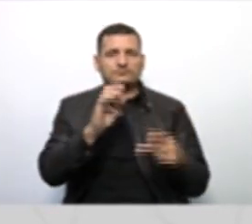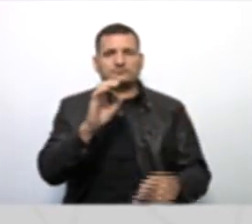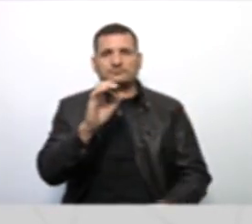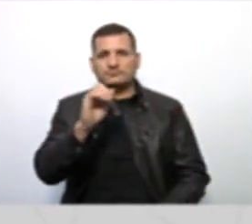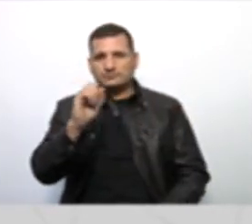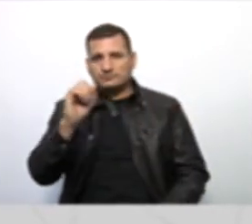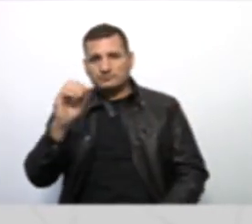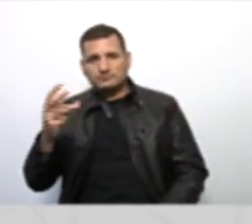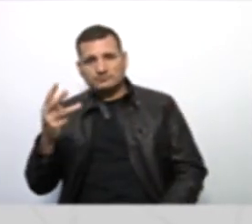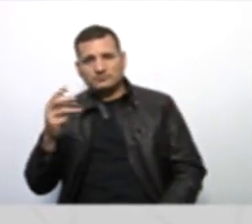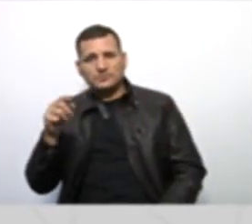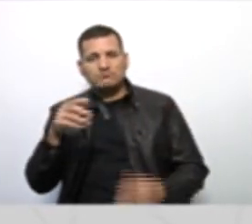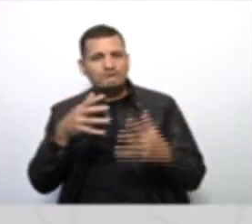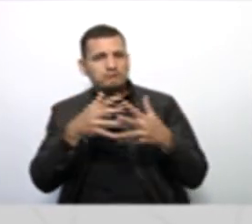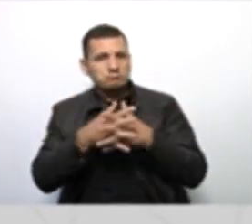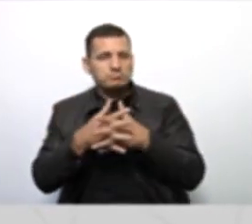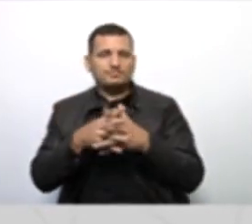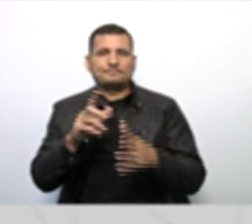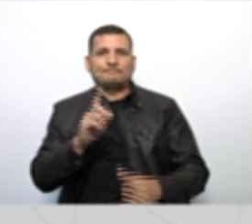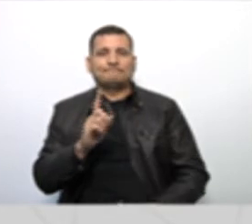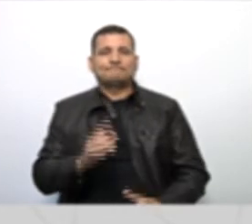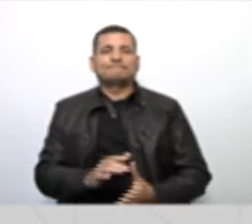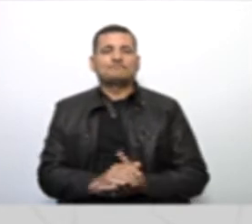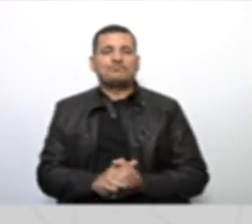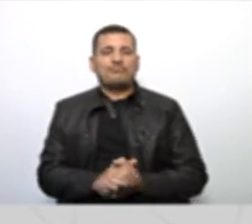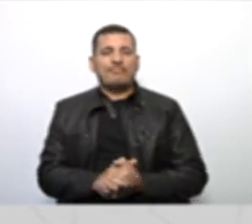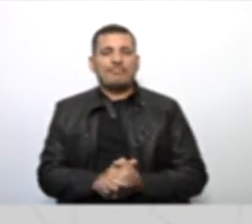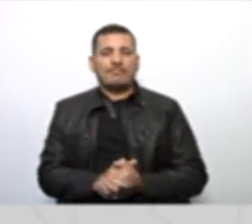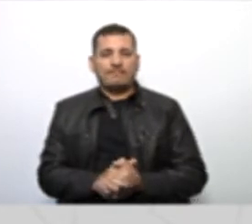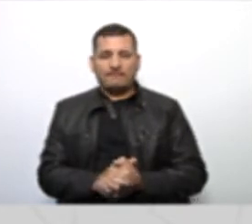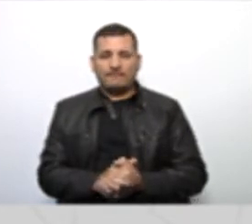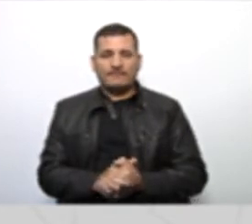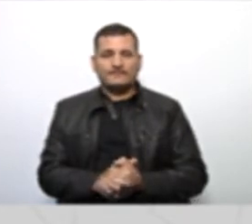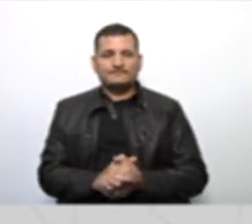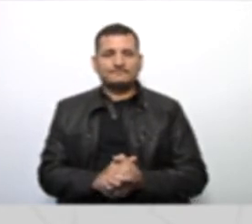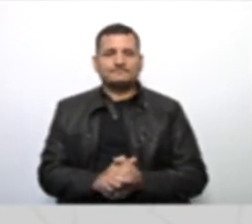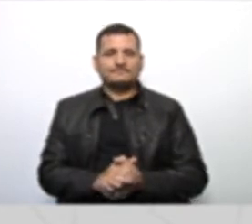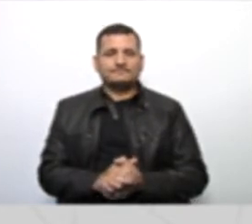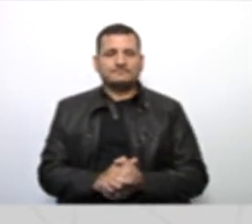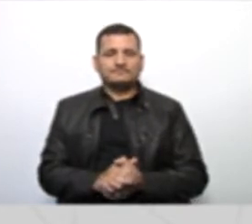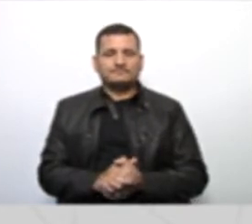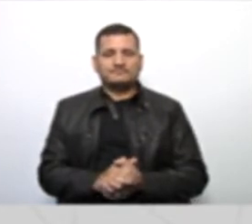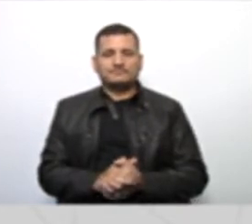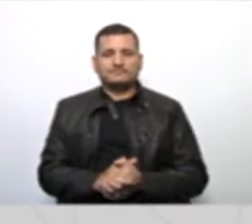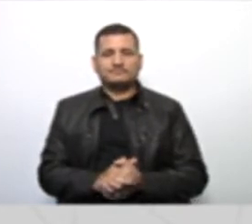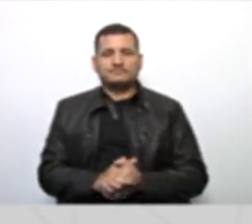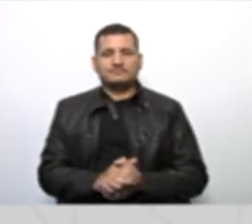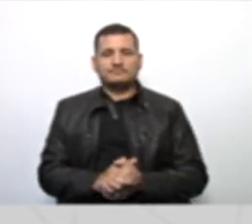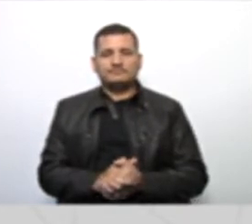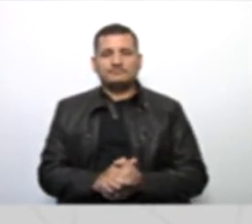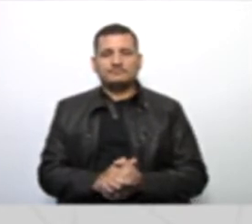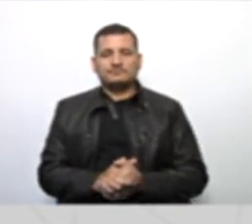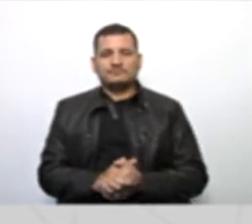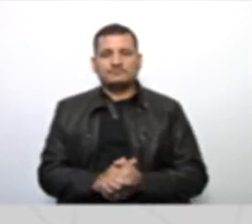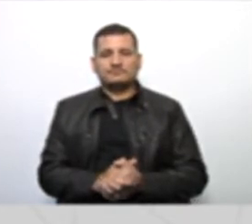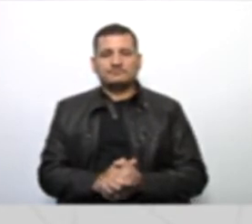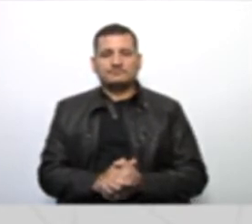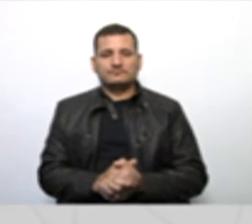professor, não vai se confundir tanto. Você vai ver que tem o float layout e o texto input e o button. Tá